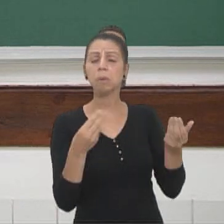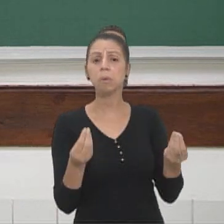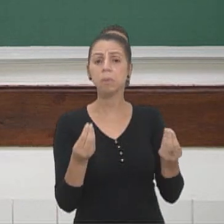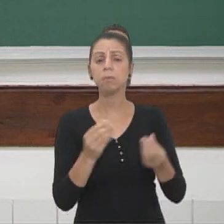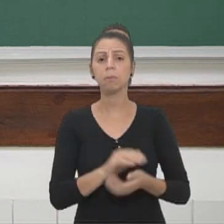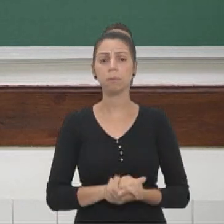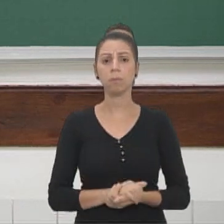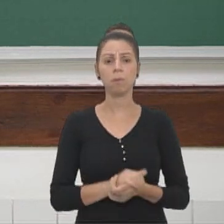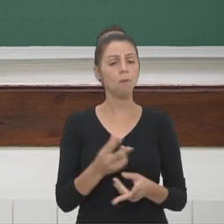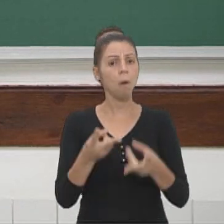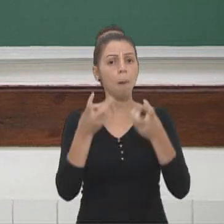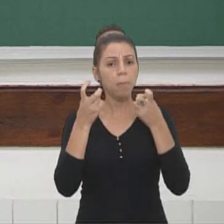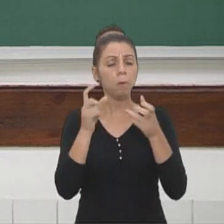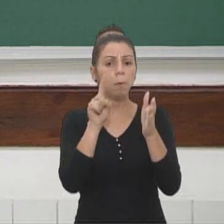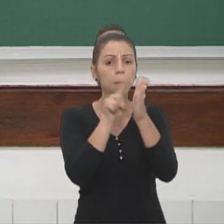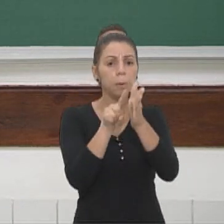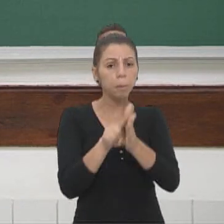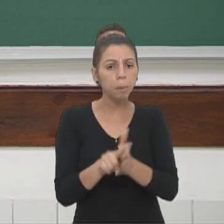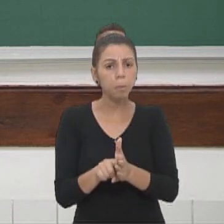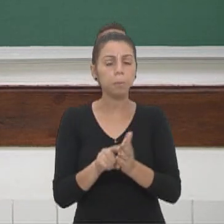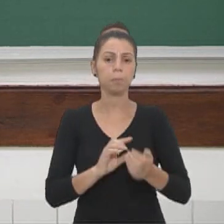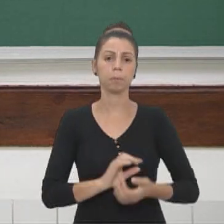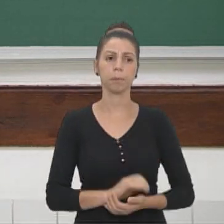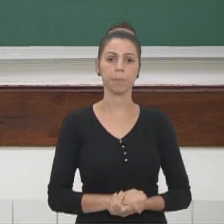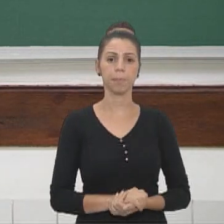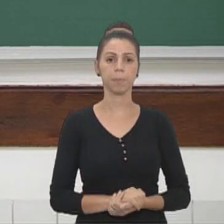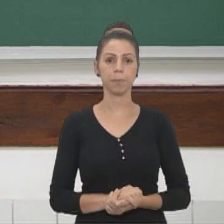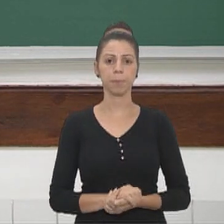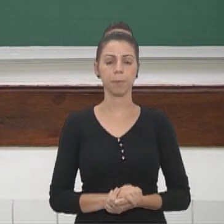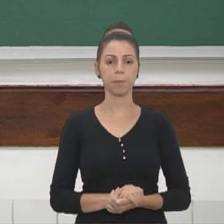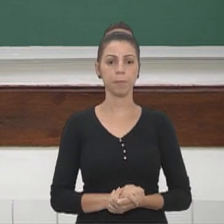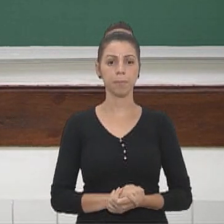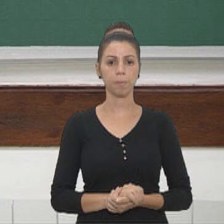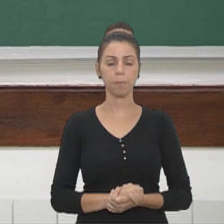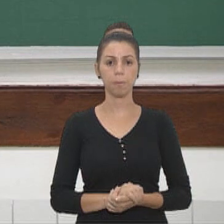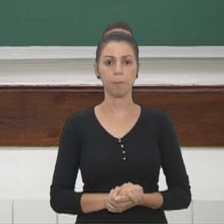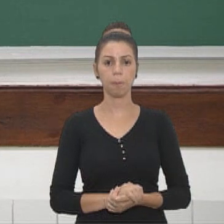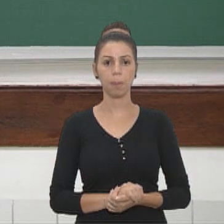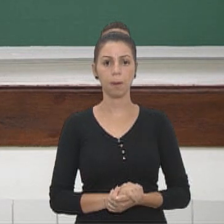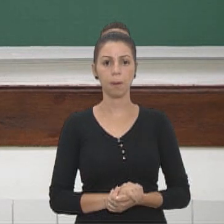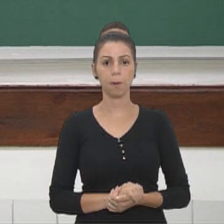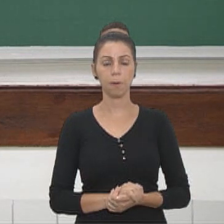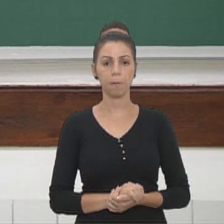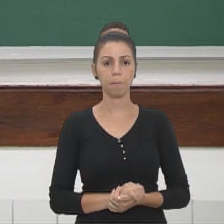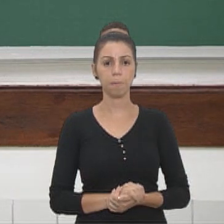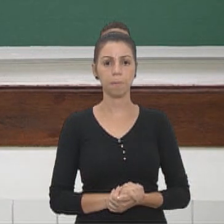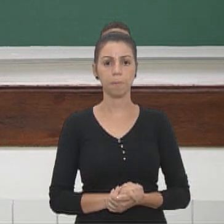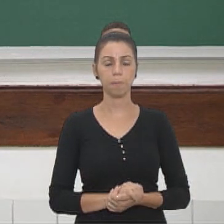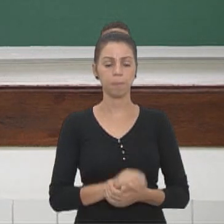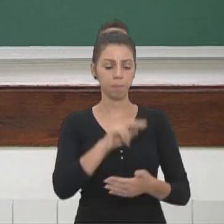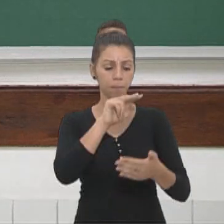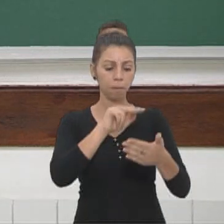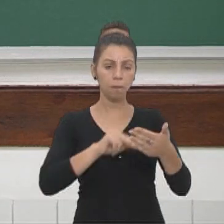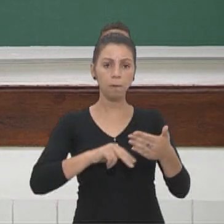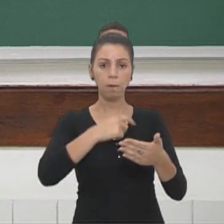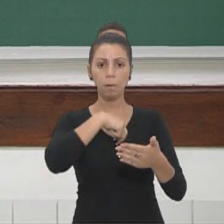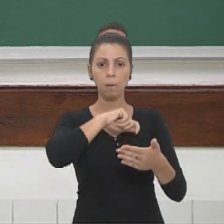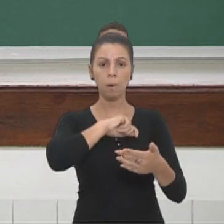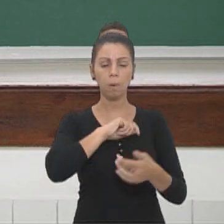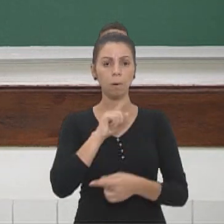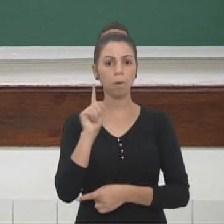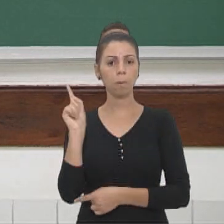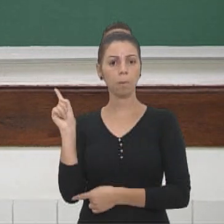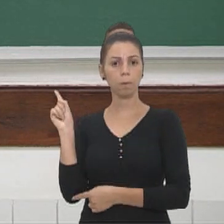observar aqui algumas perguntinhas para vocês. Livros impressos versus tecnologias.